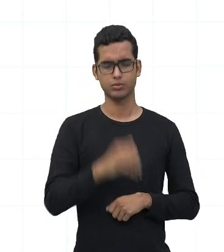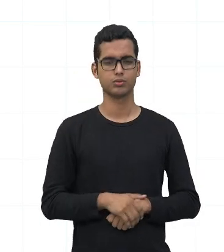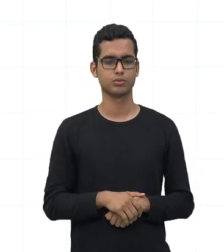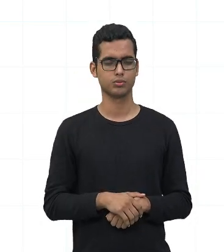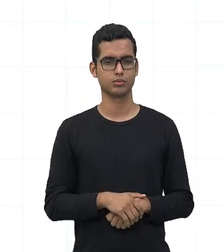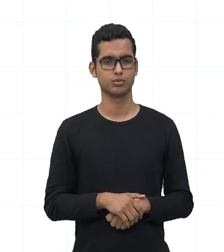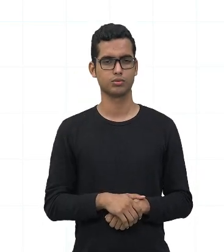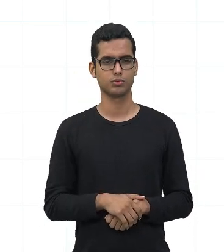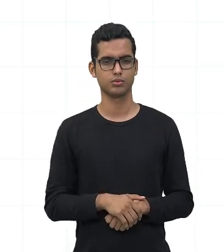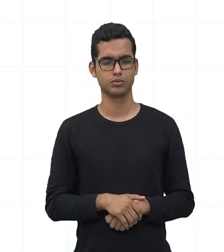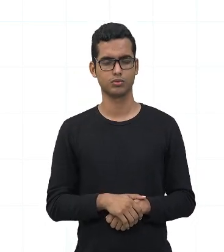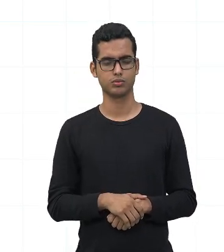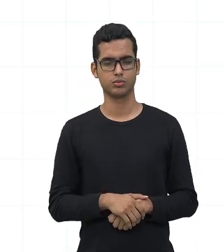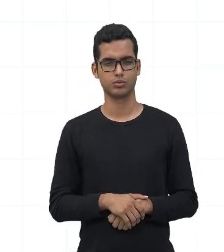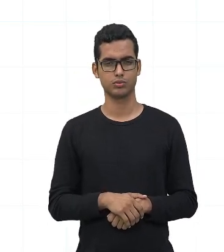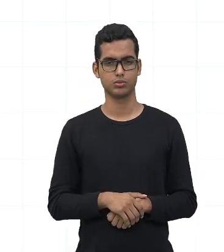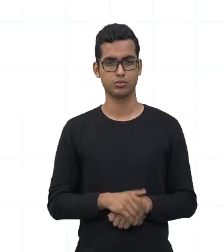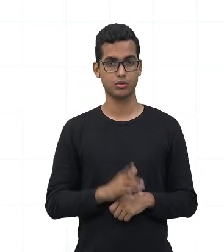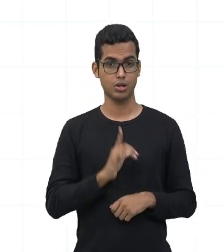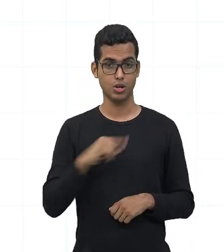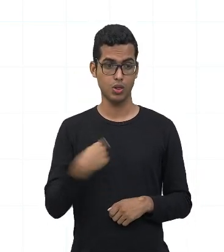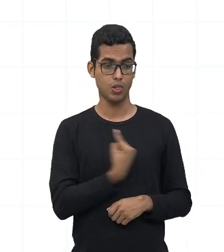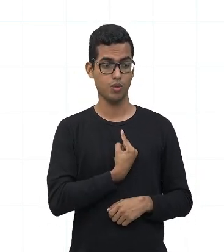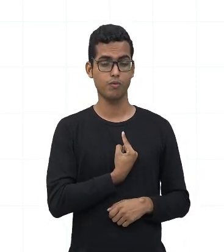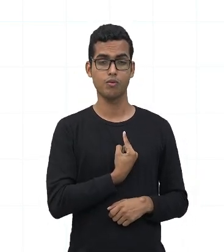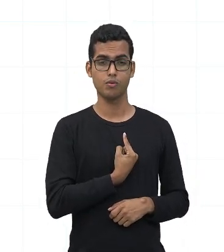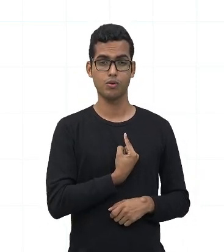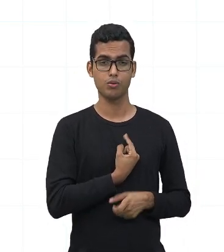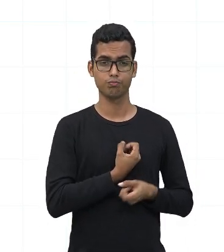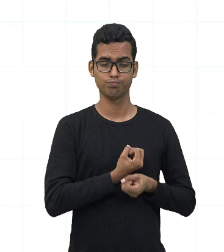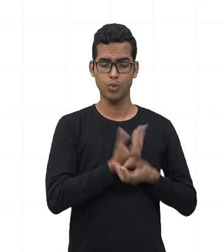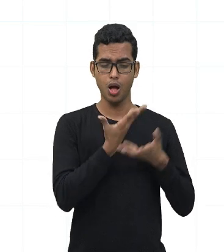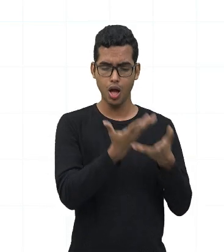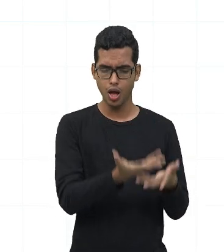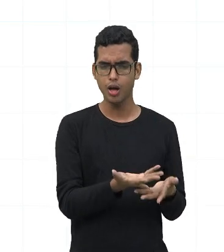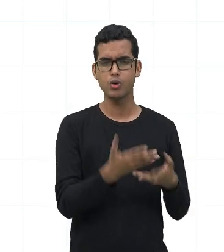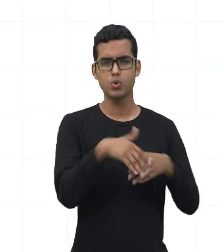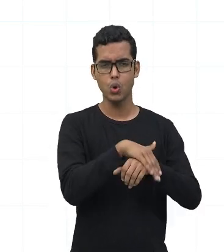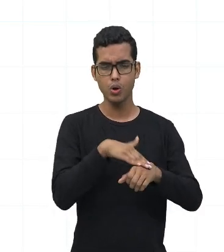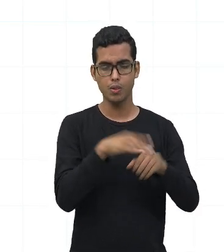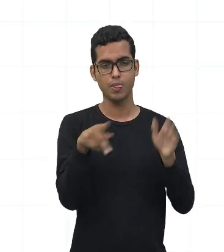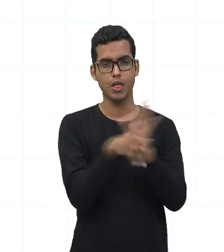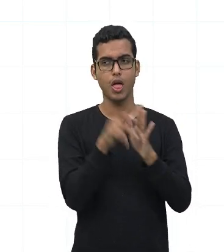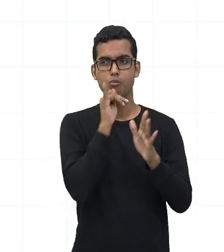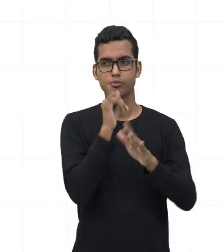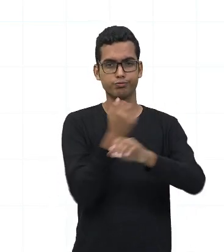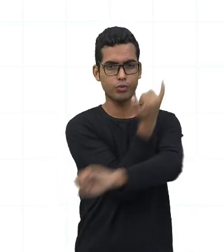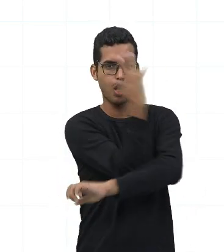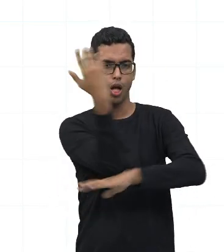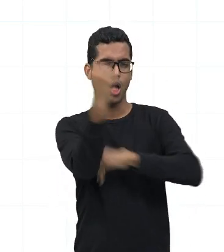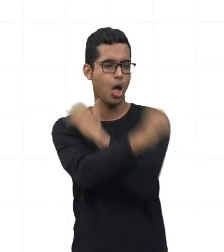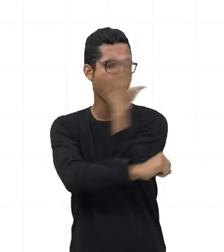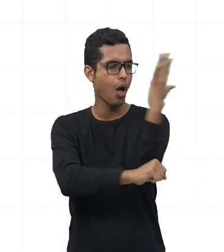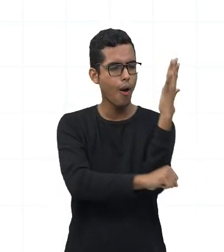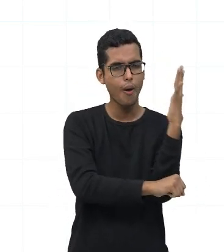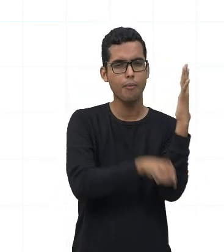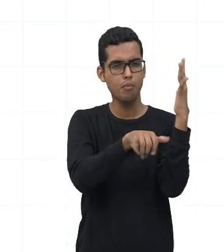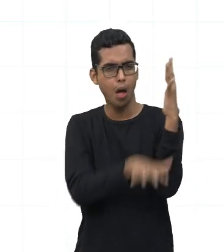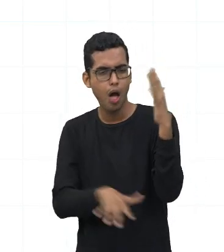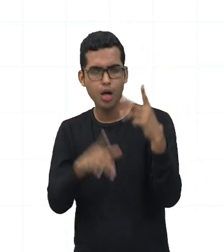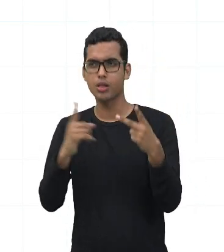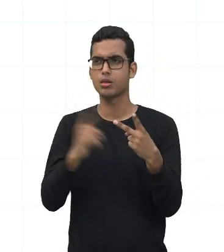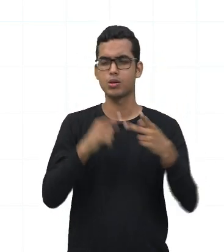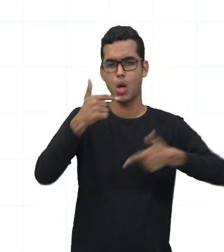assunto é algo que nós vamos falar. Nós resolvemos falar sobre meio ambiente, resolvemos falar sobre